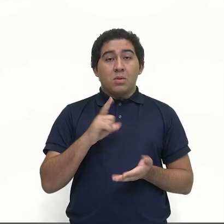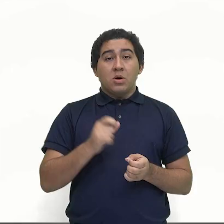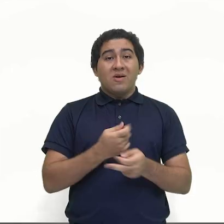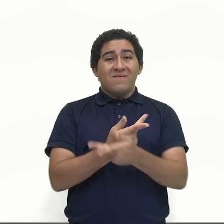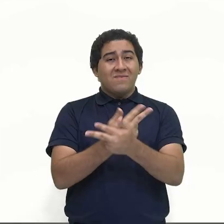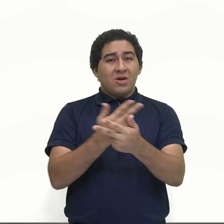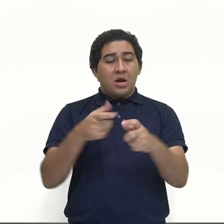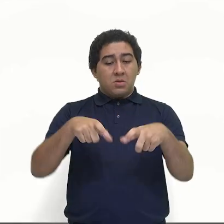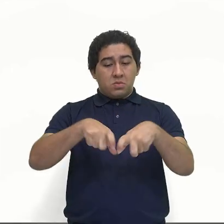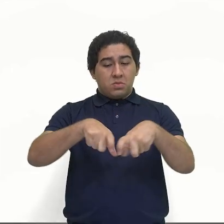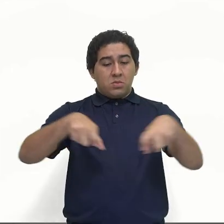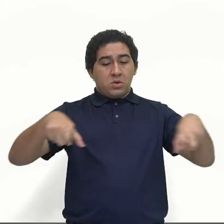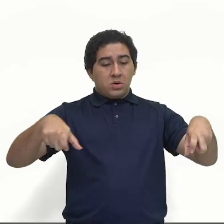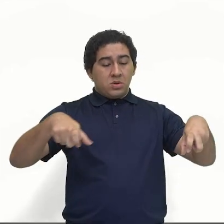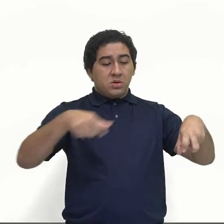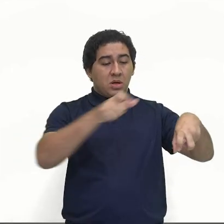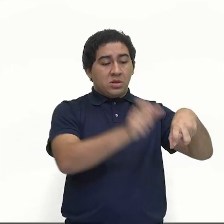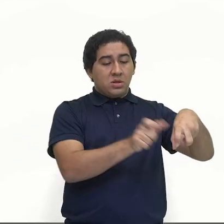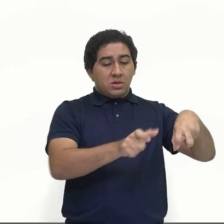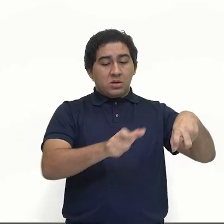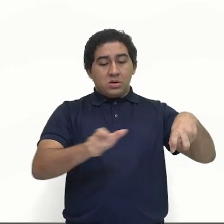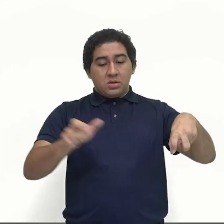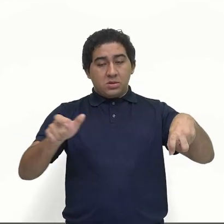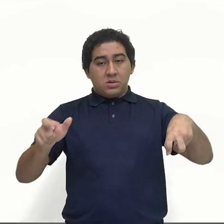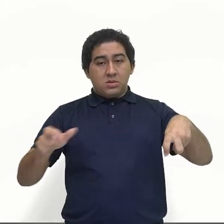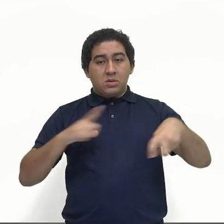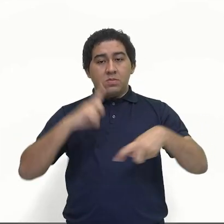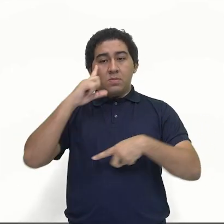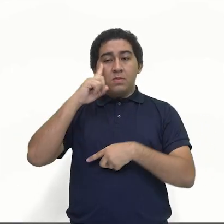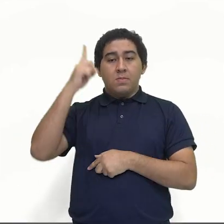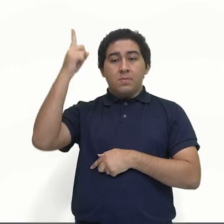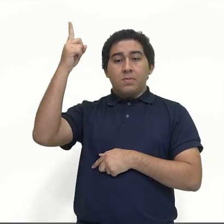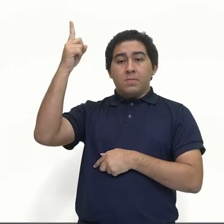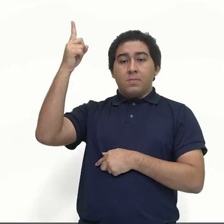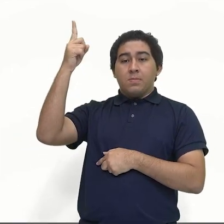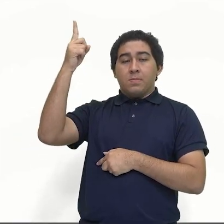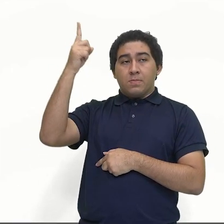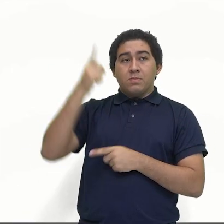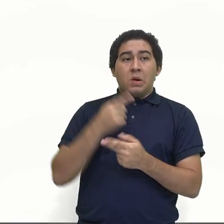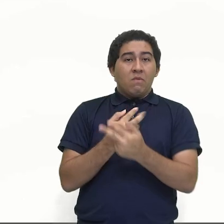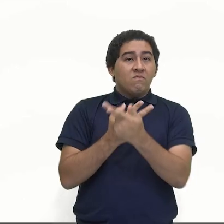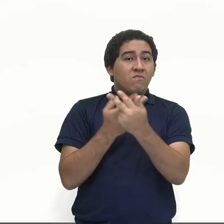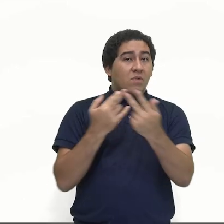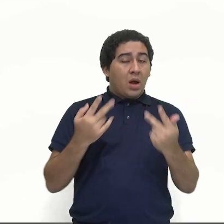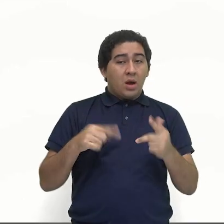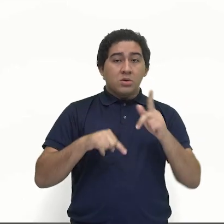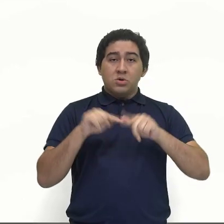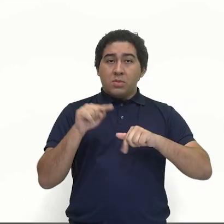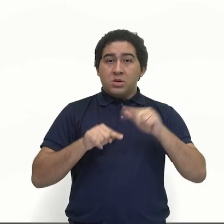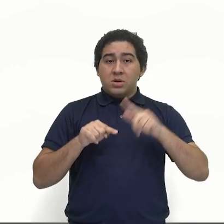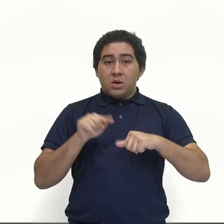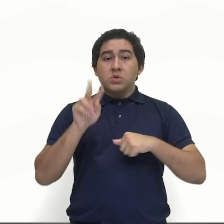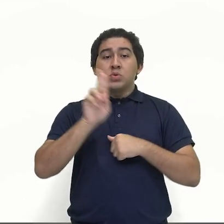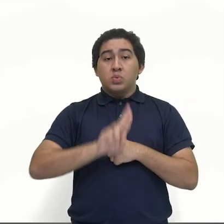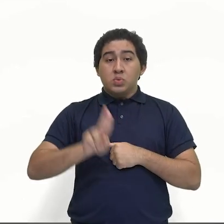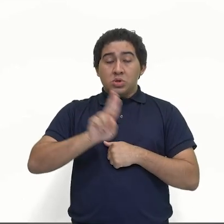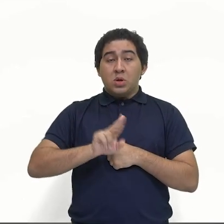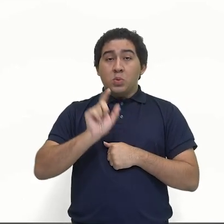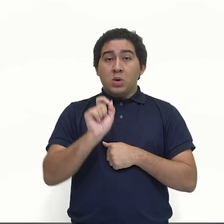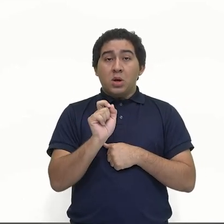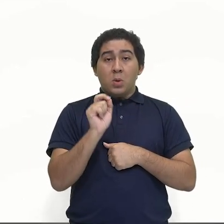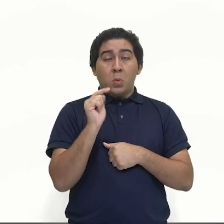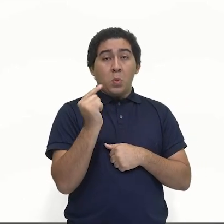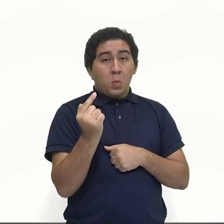o Benjamin, que significa dizer que ela conecta vários aparelhos a